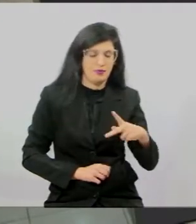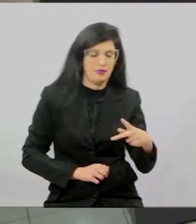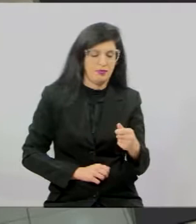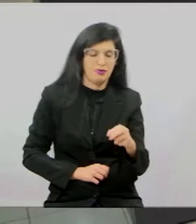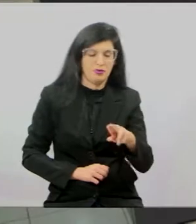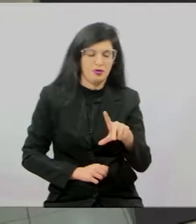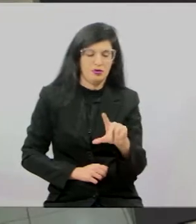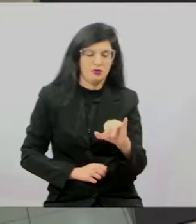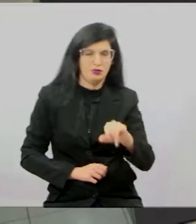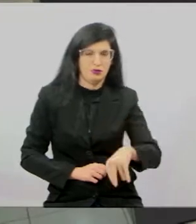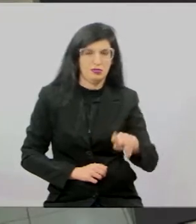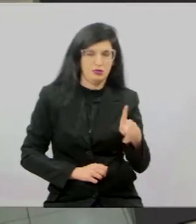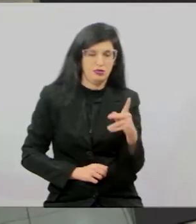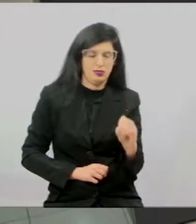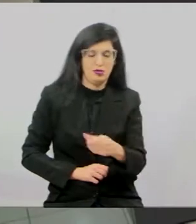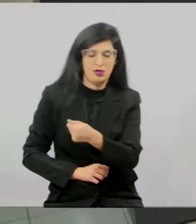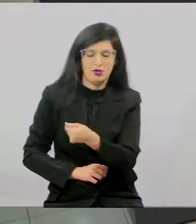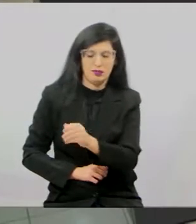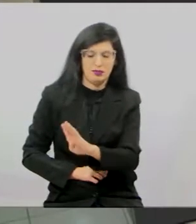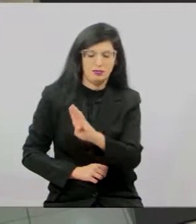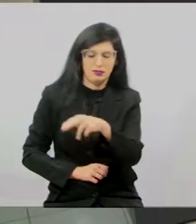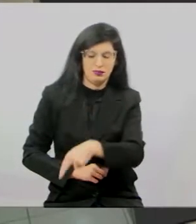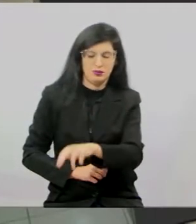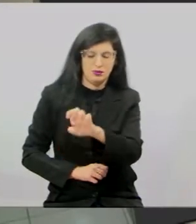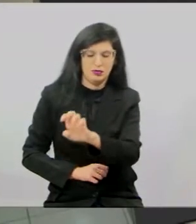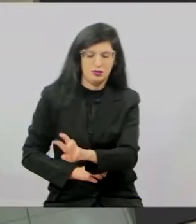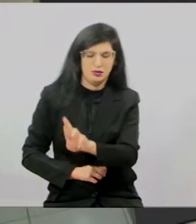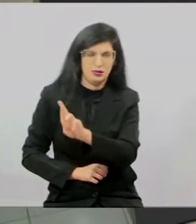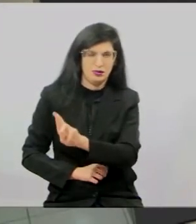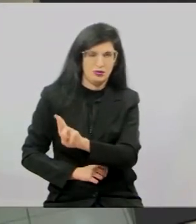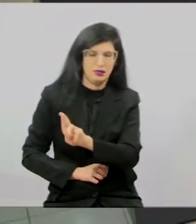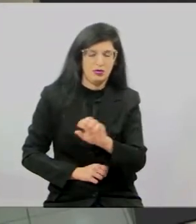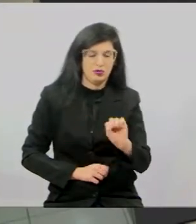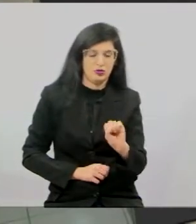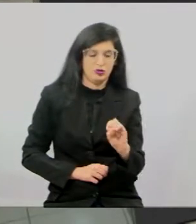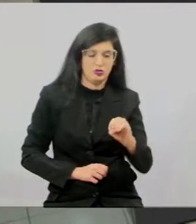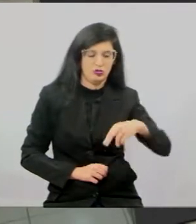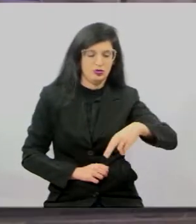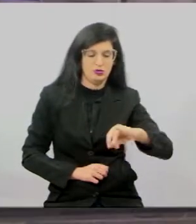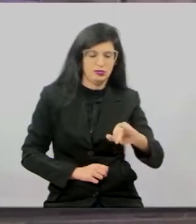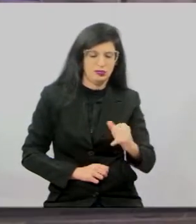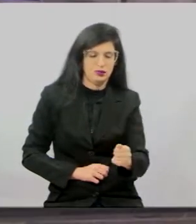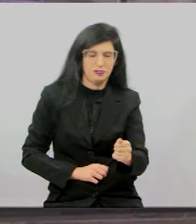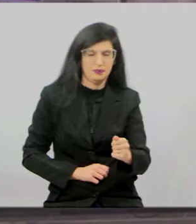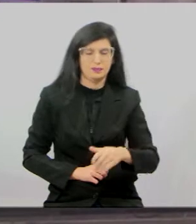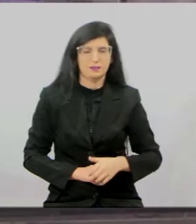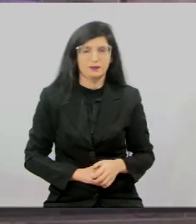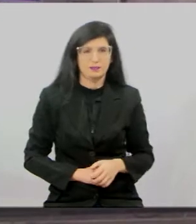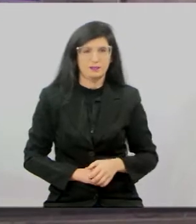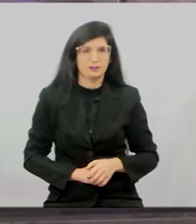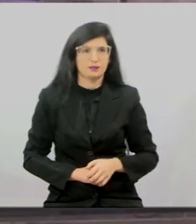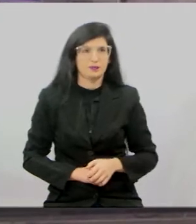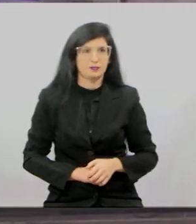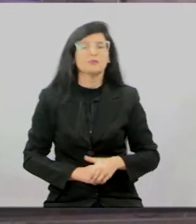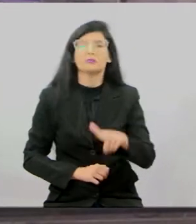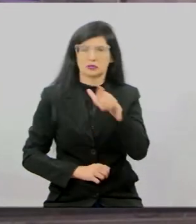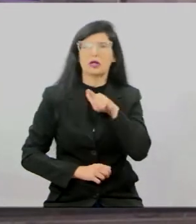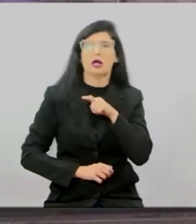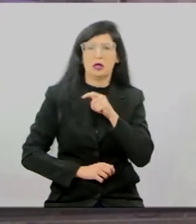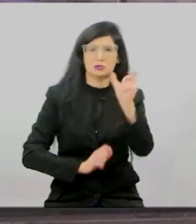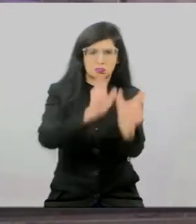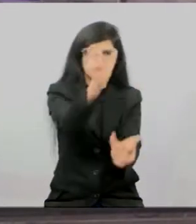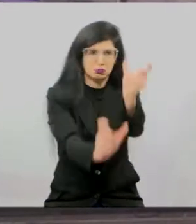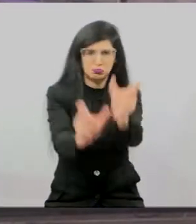do Esporte, Abner de Madureira e Sônia Patas da Amizade. Temos quórum,